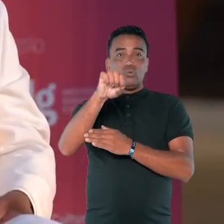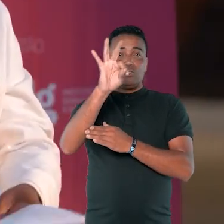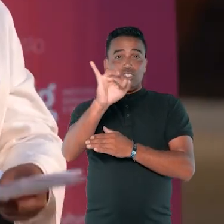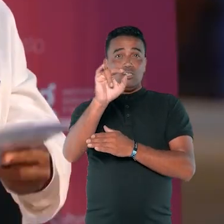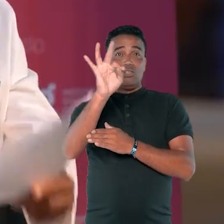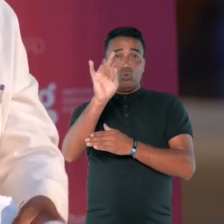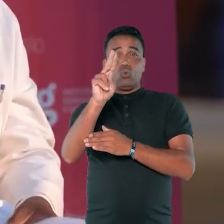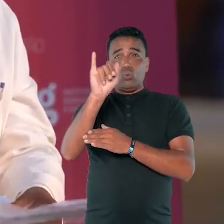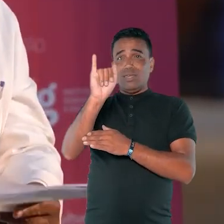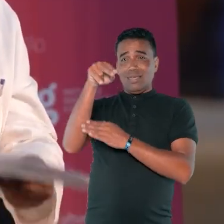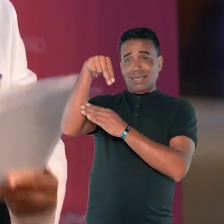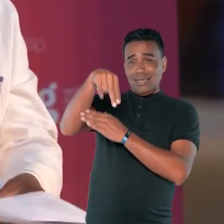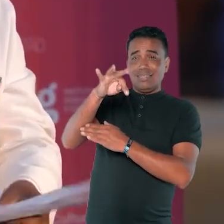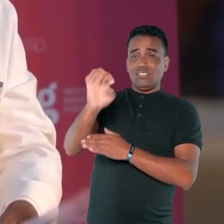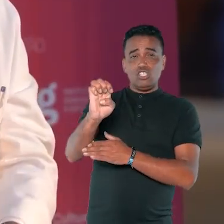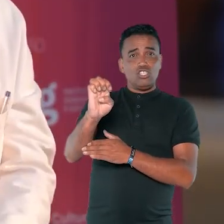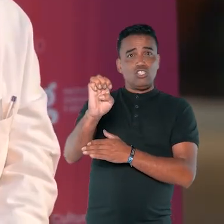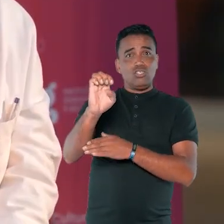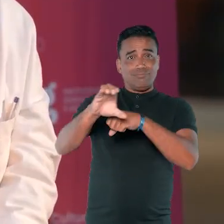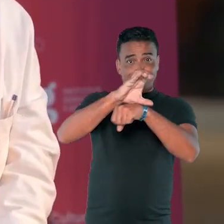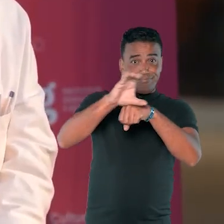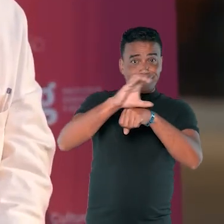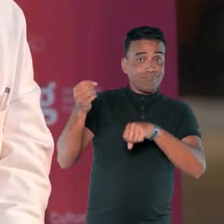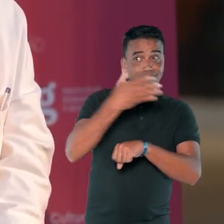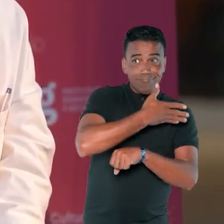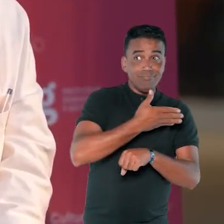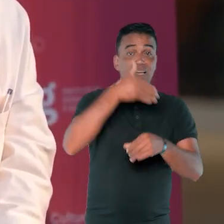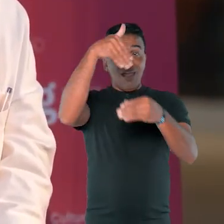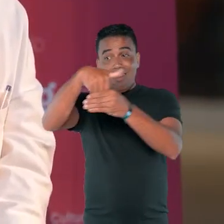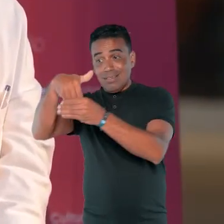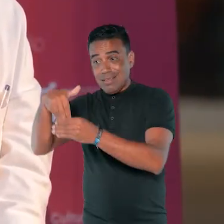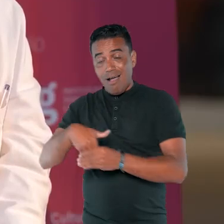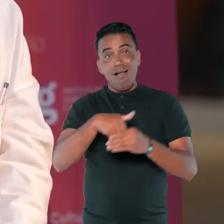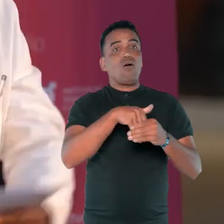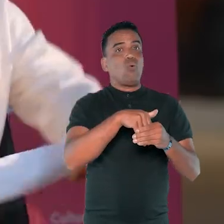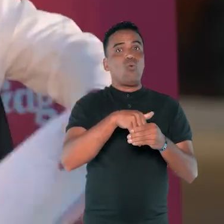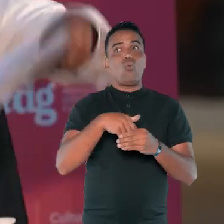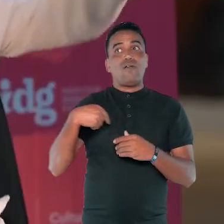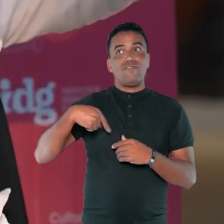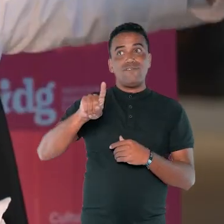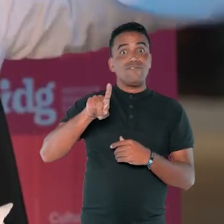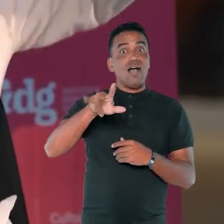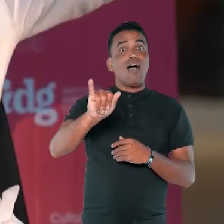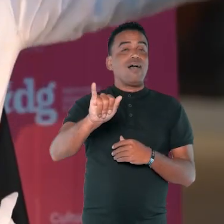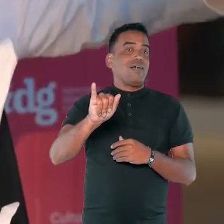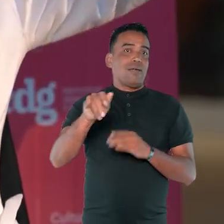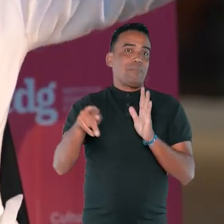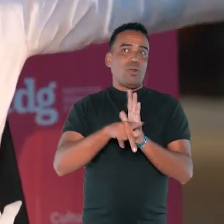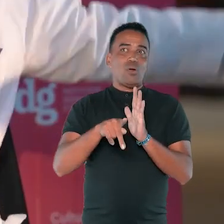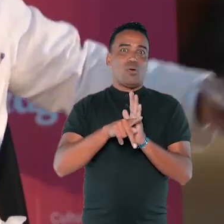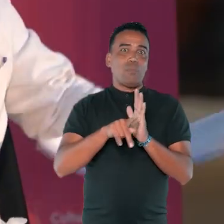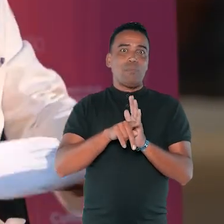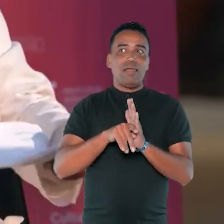as eleições. A gente vai para uma campanha eleitoral já com medo de perder a outra